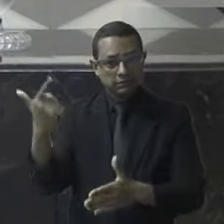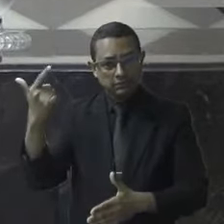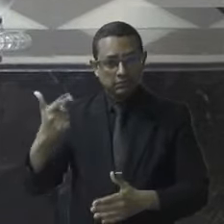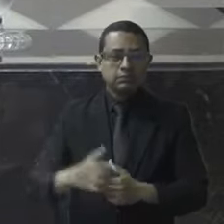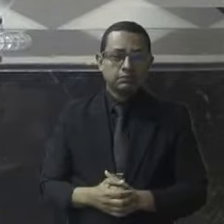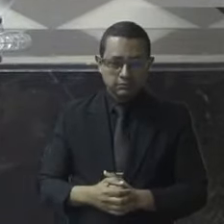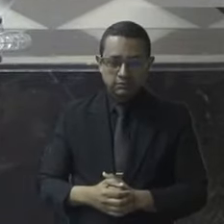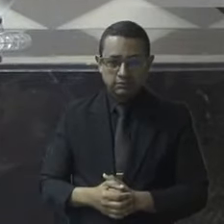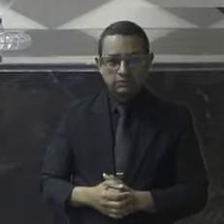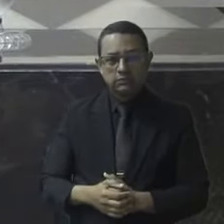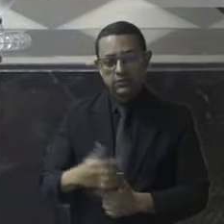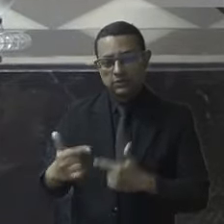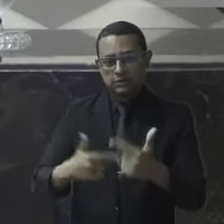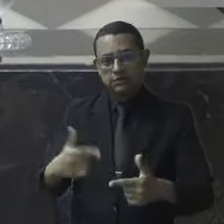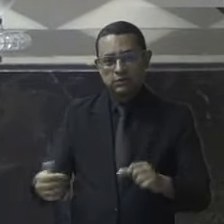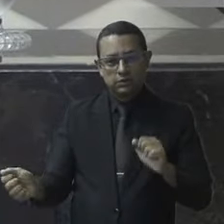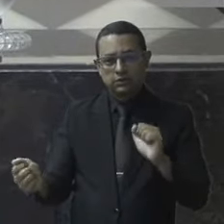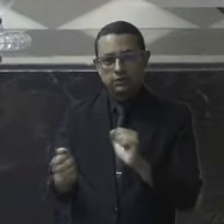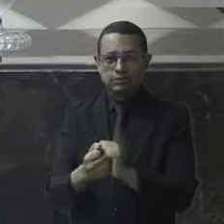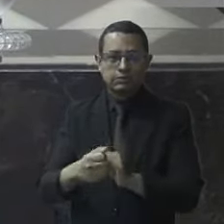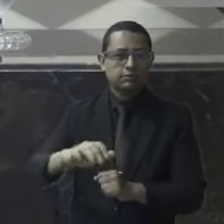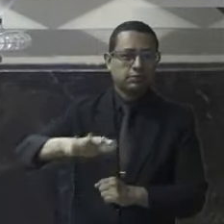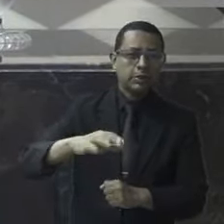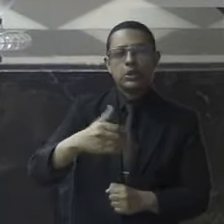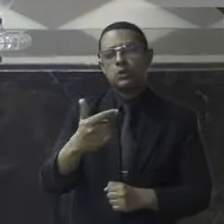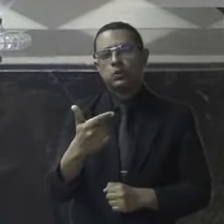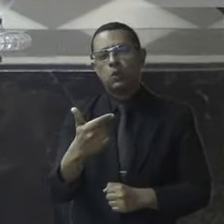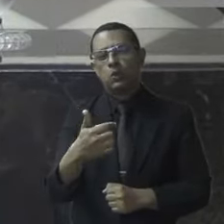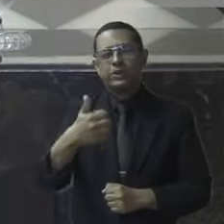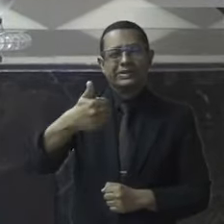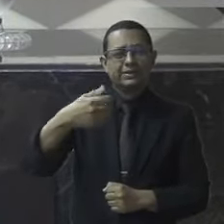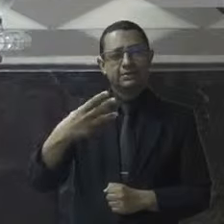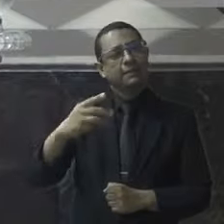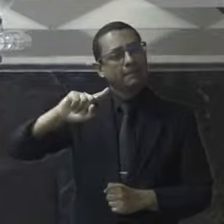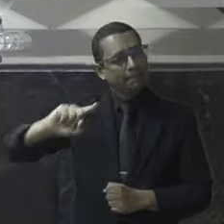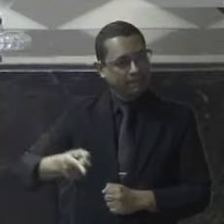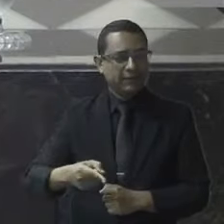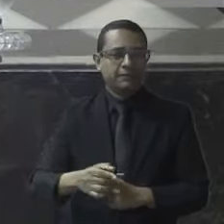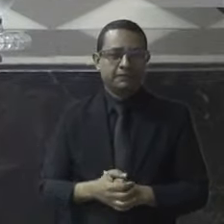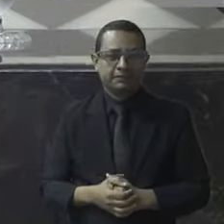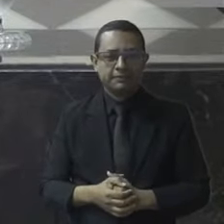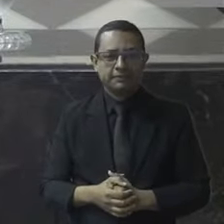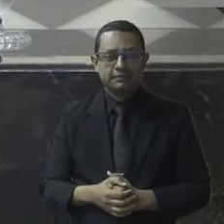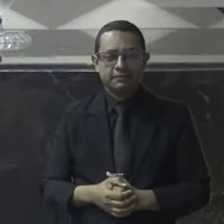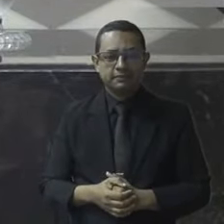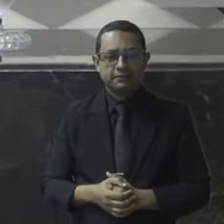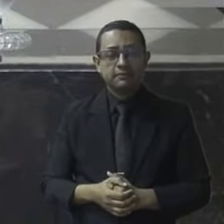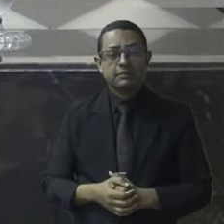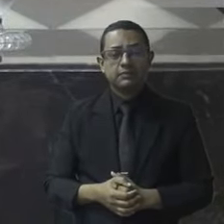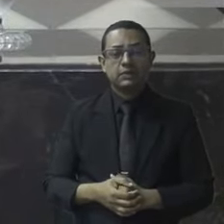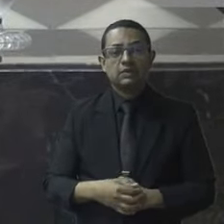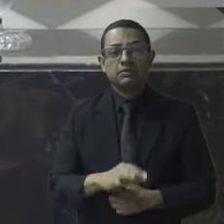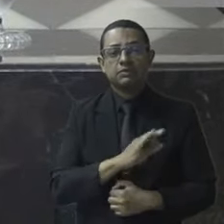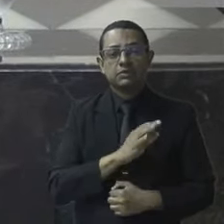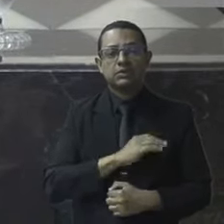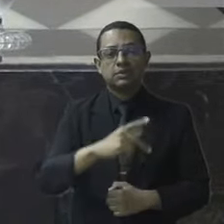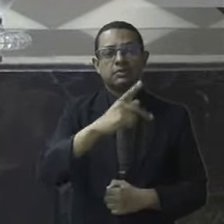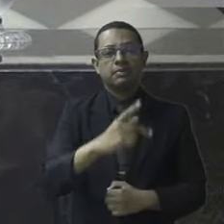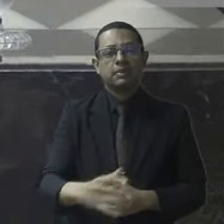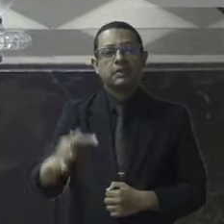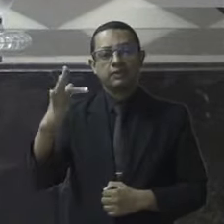trabalhamos com cerca de 12 a 13 mil pessoas. A Polícia Federal nos cedeu